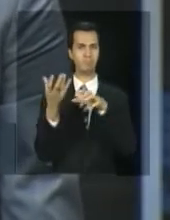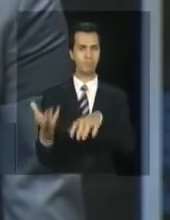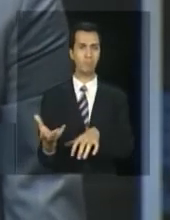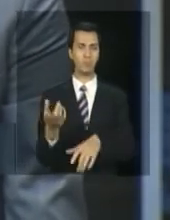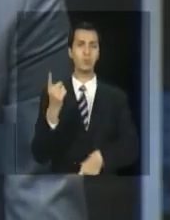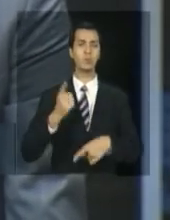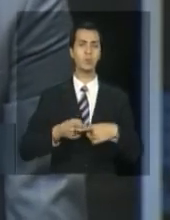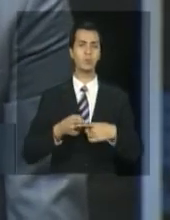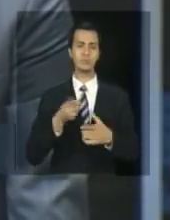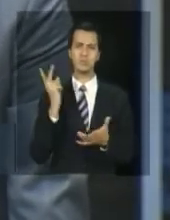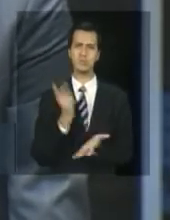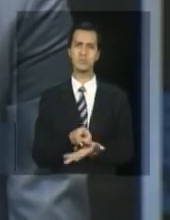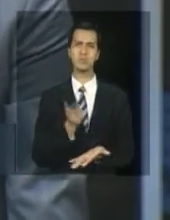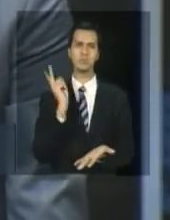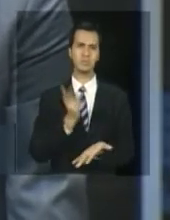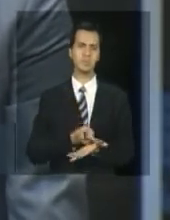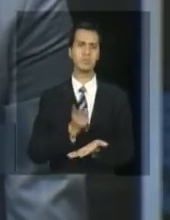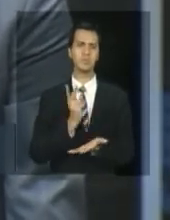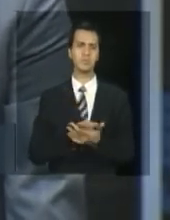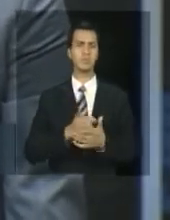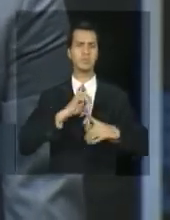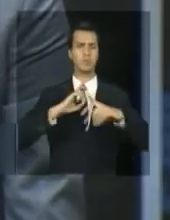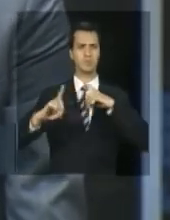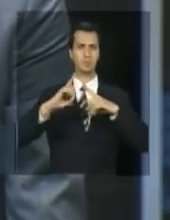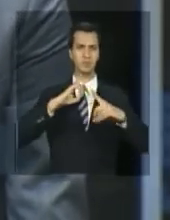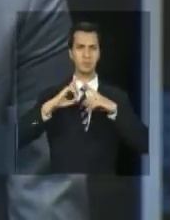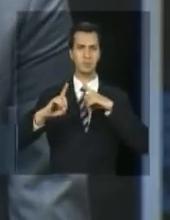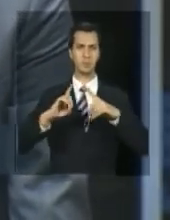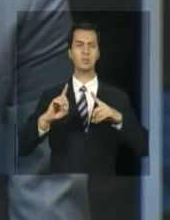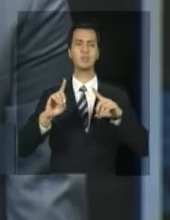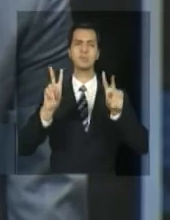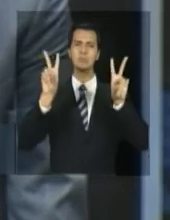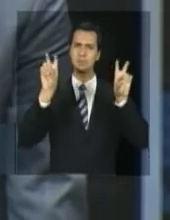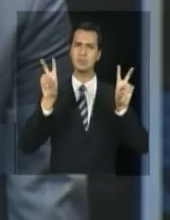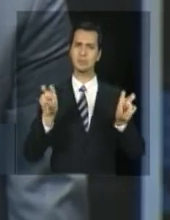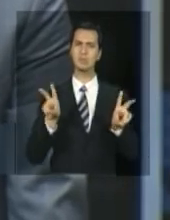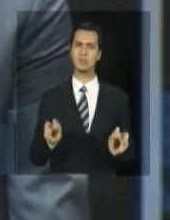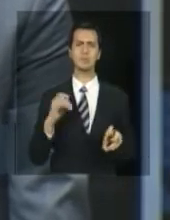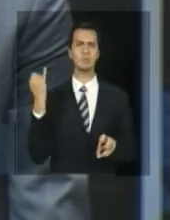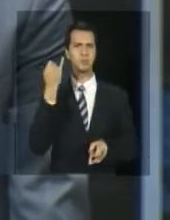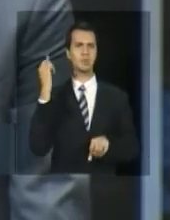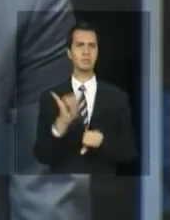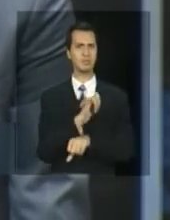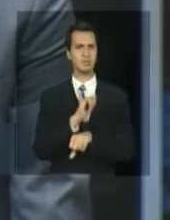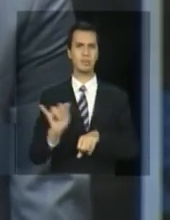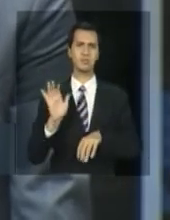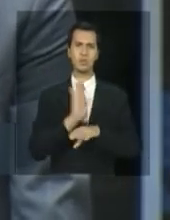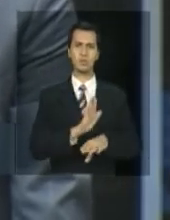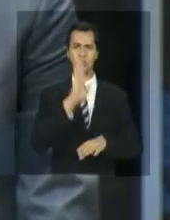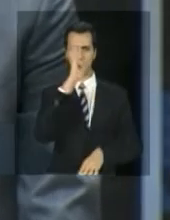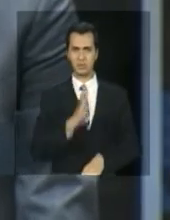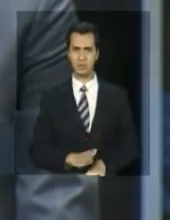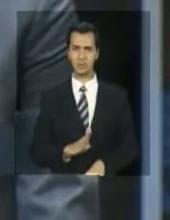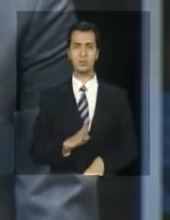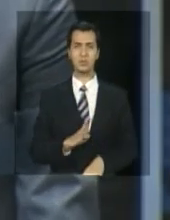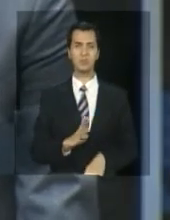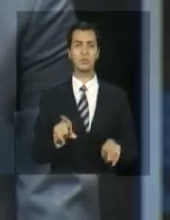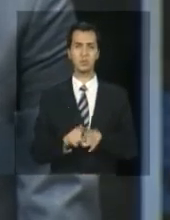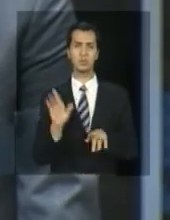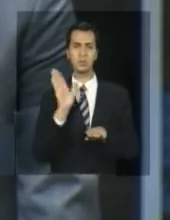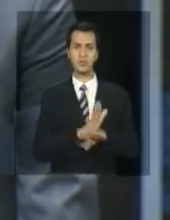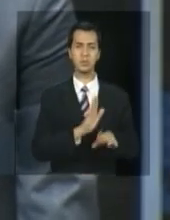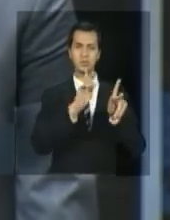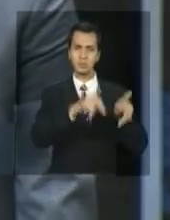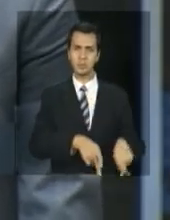sempre estiveram em debate temas estratégicos para o nosso país e nossa